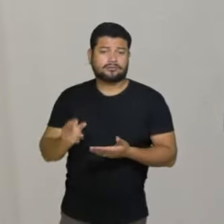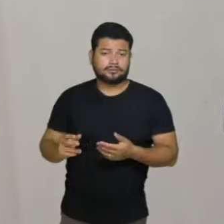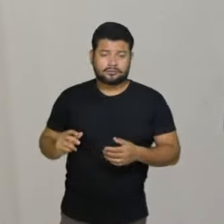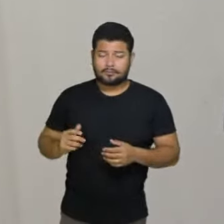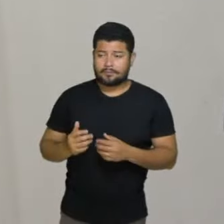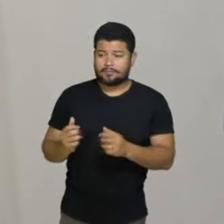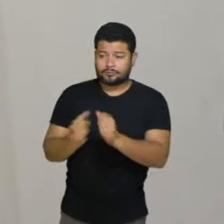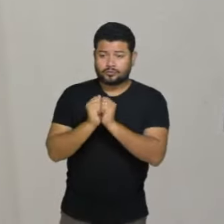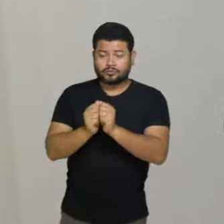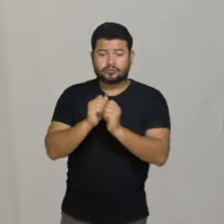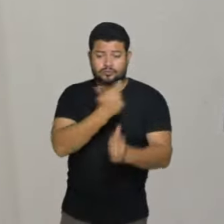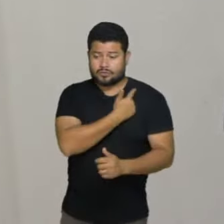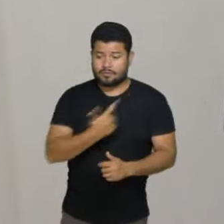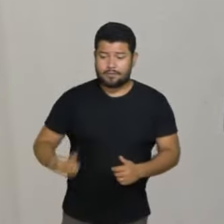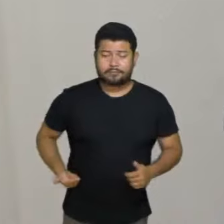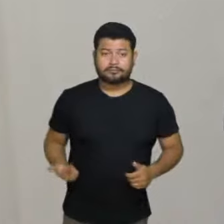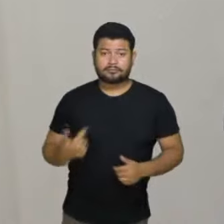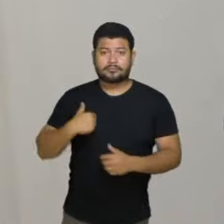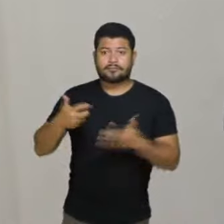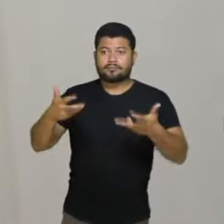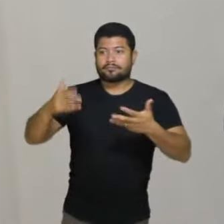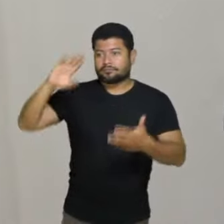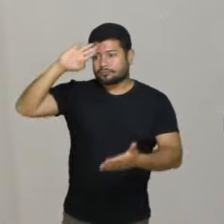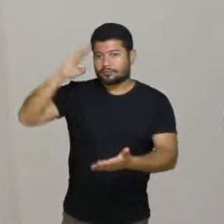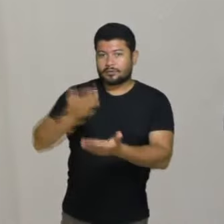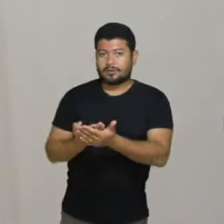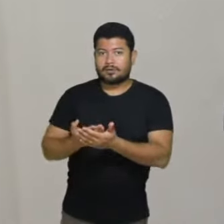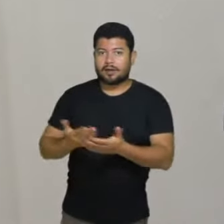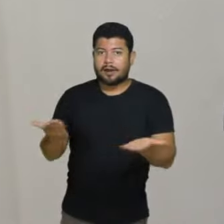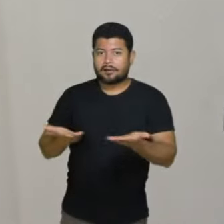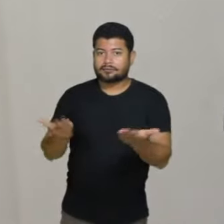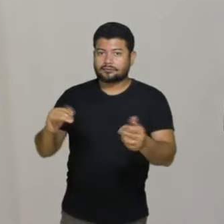que a gente acredite que nada de errado